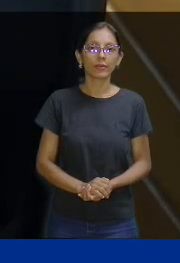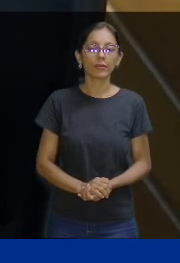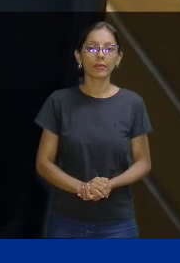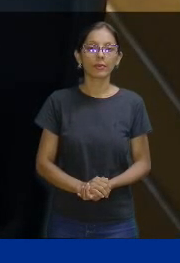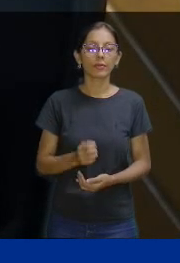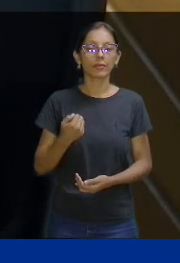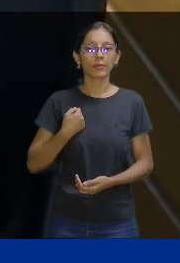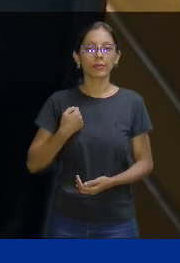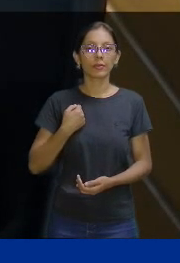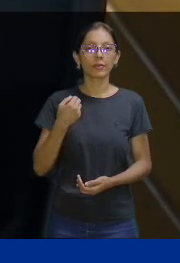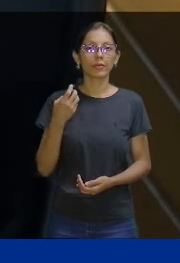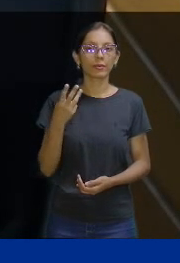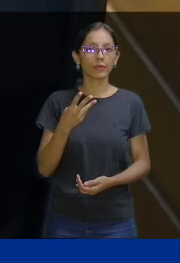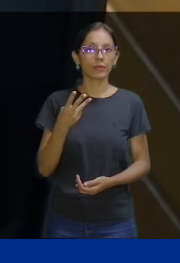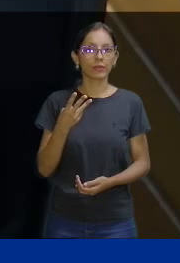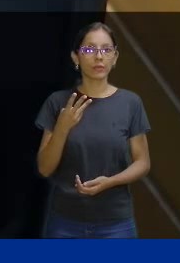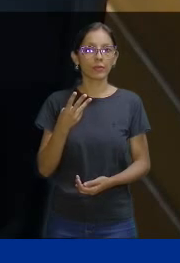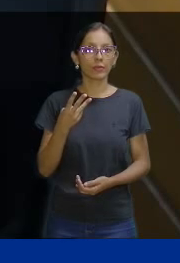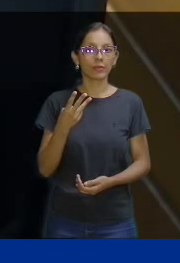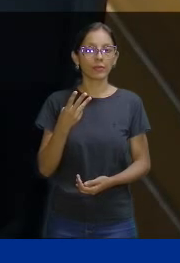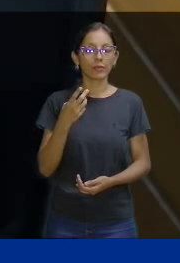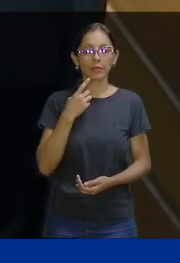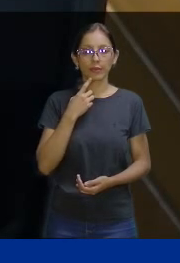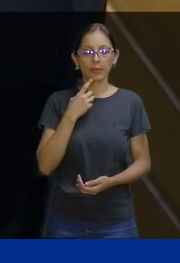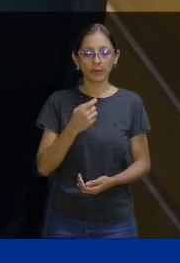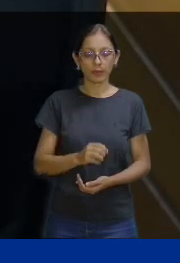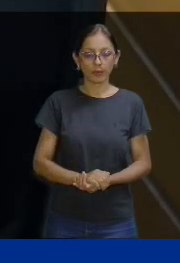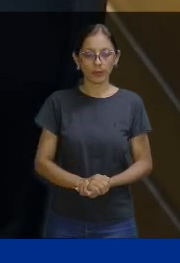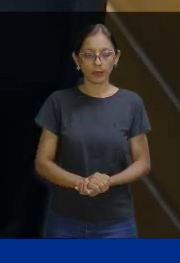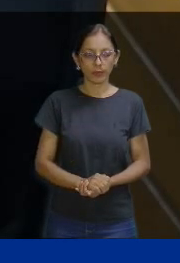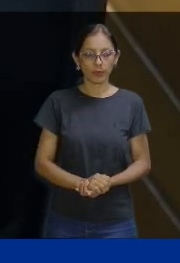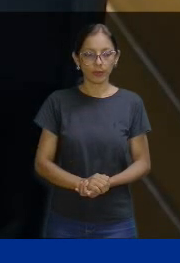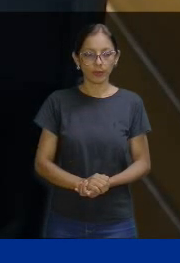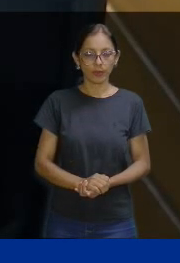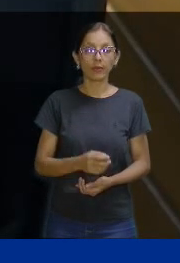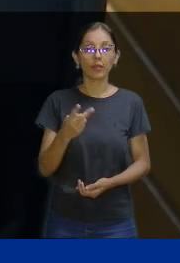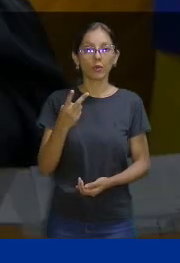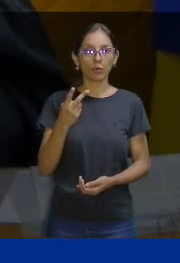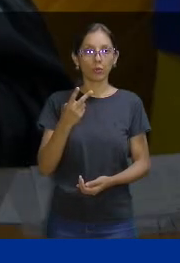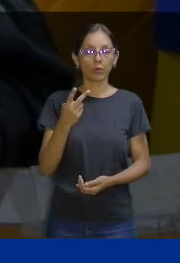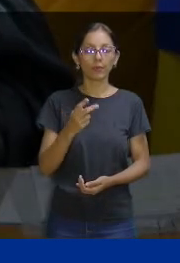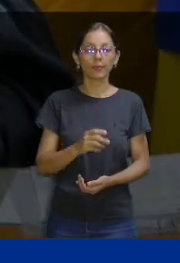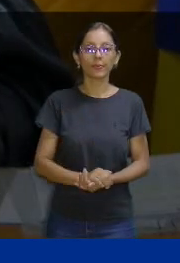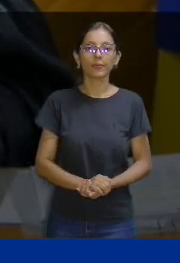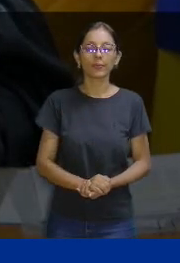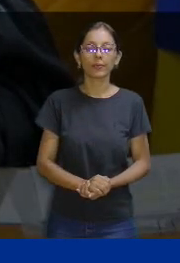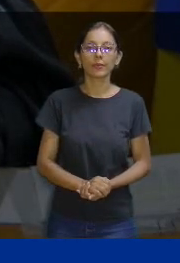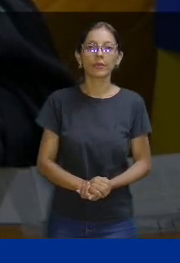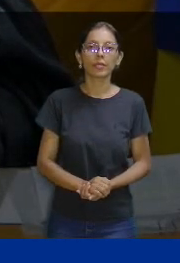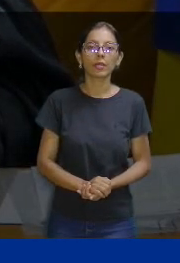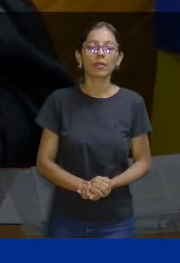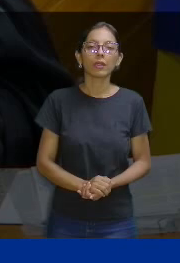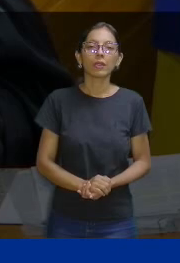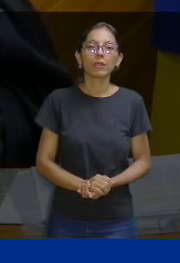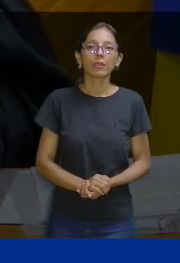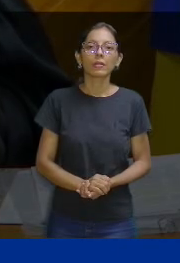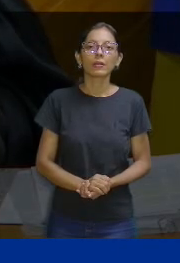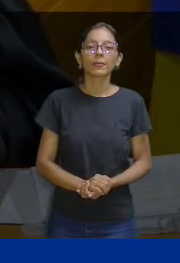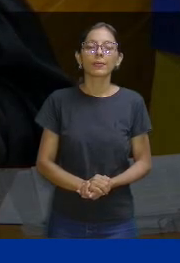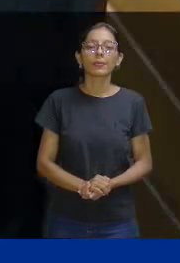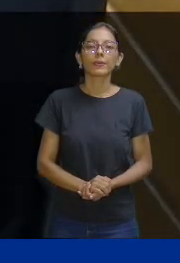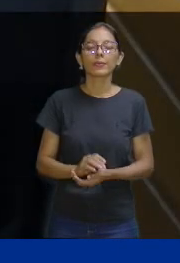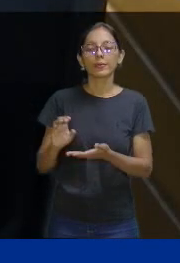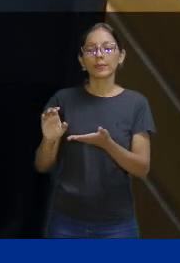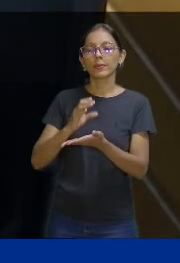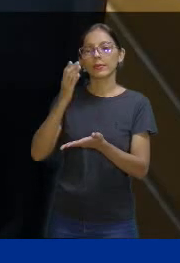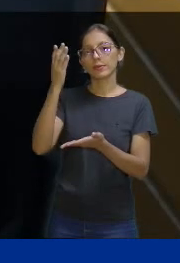pauta? É o quarto, O número né? 2 da pauta. Número 2. Pois não.